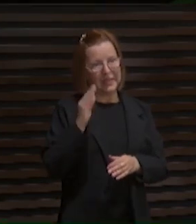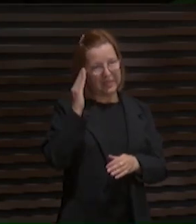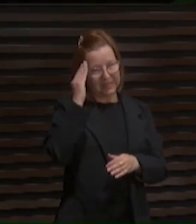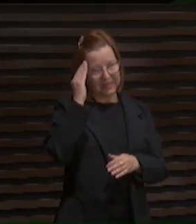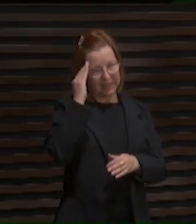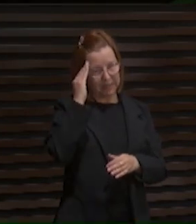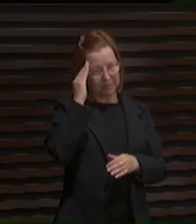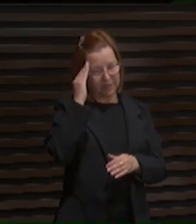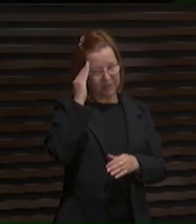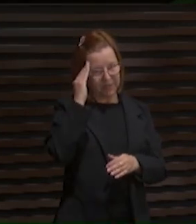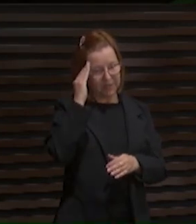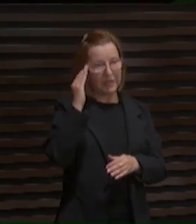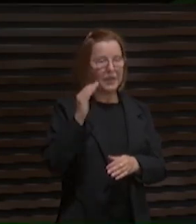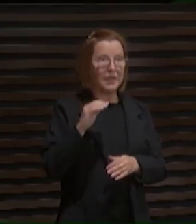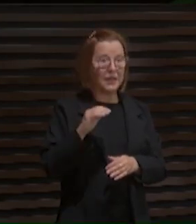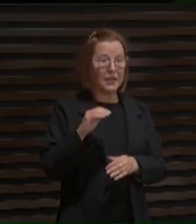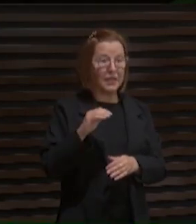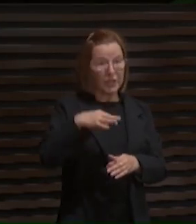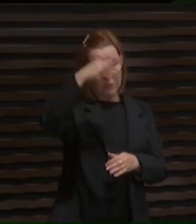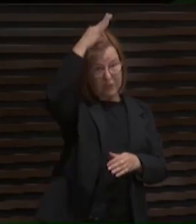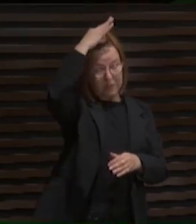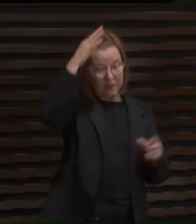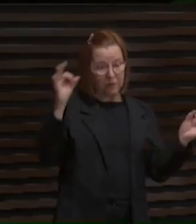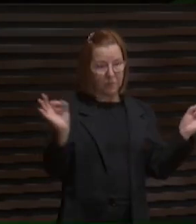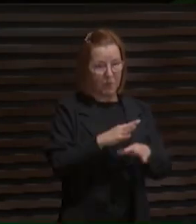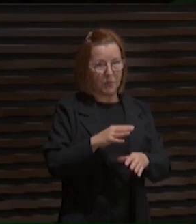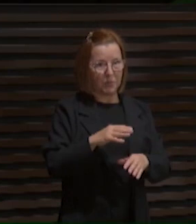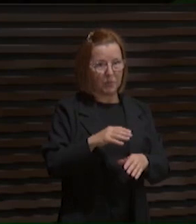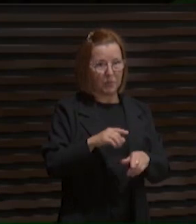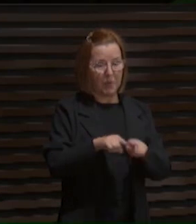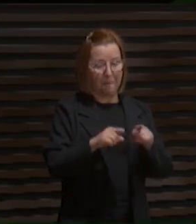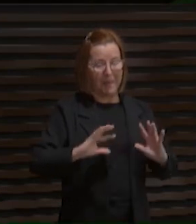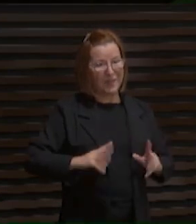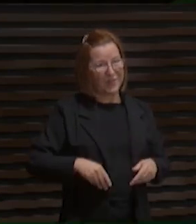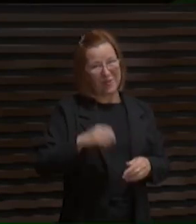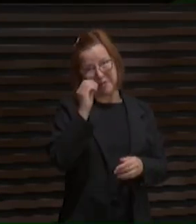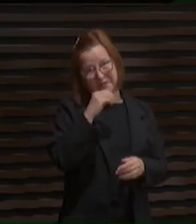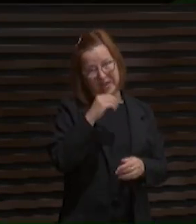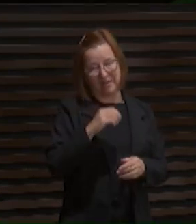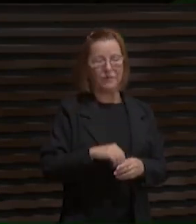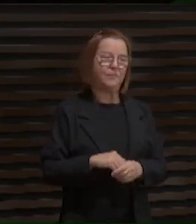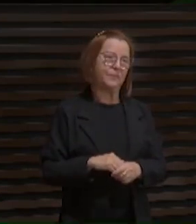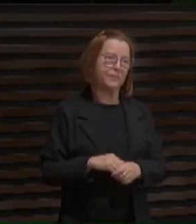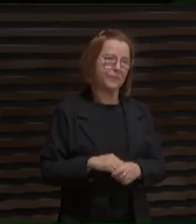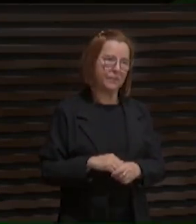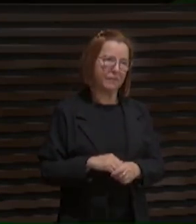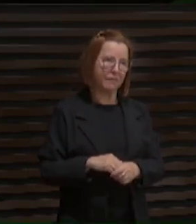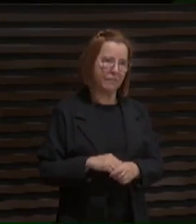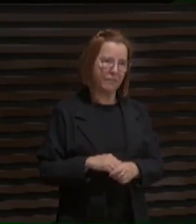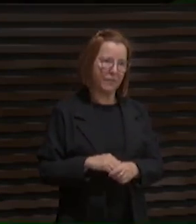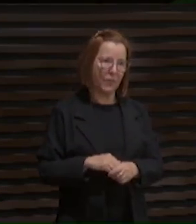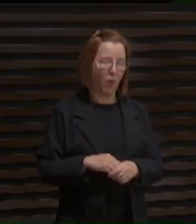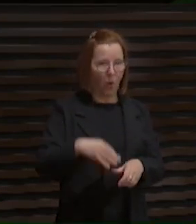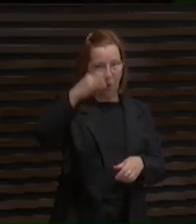isso? Jesus. Então isso é uma verdade. Mas como que isso é distorcido ao longo do tempo? O espírito